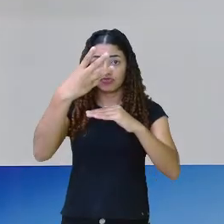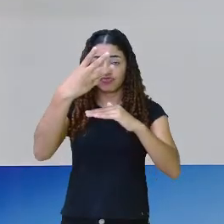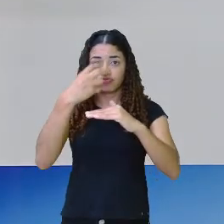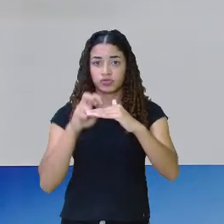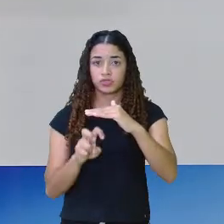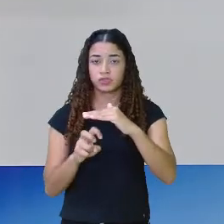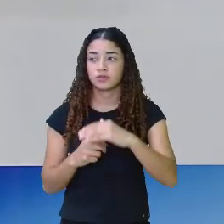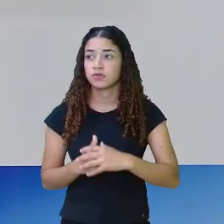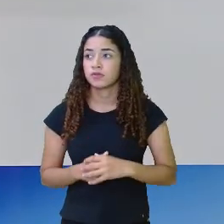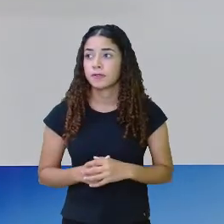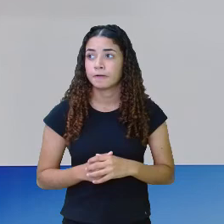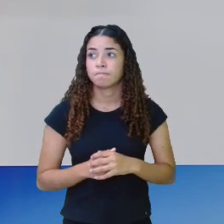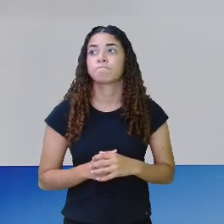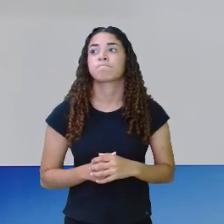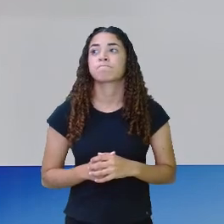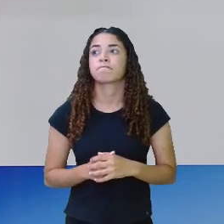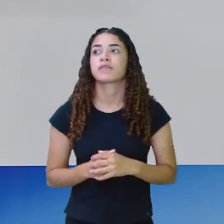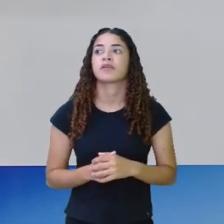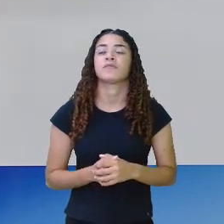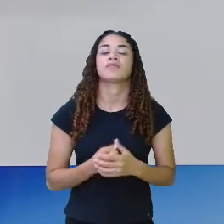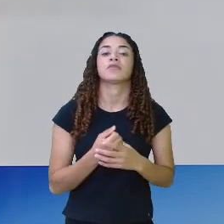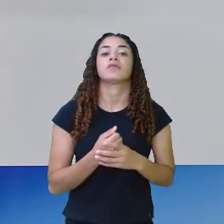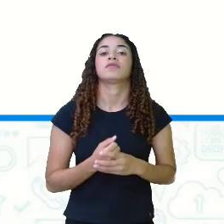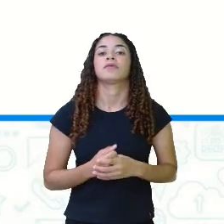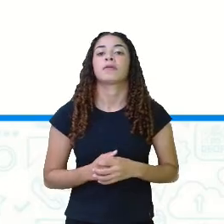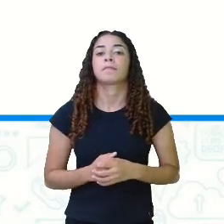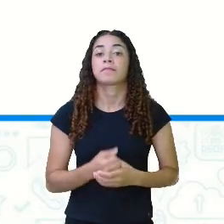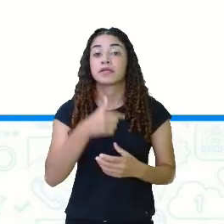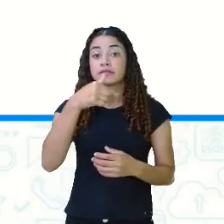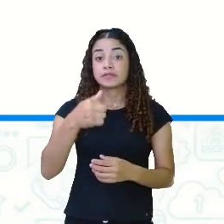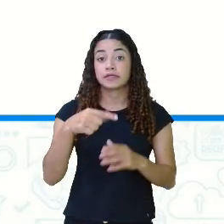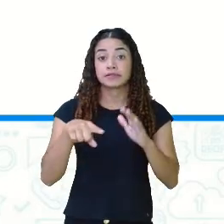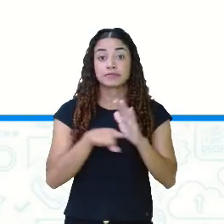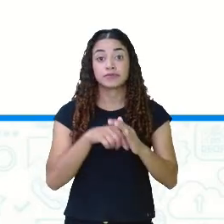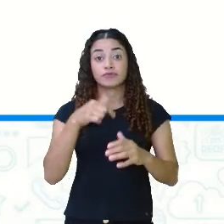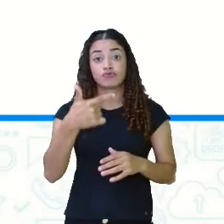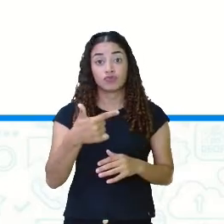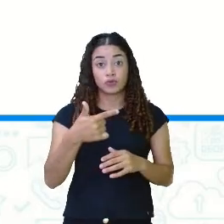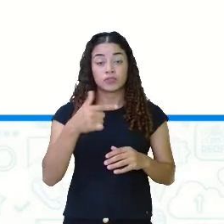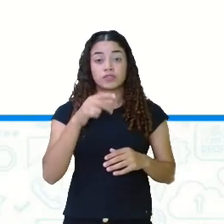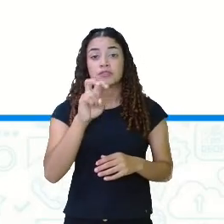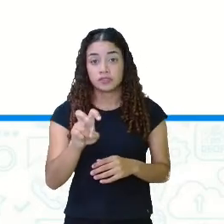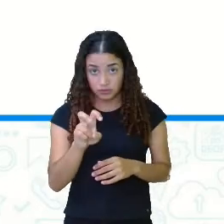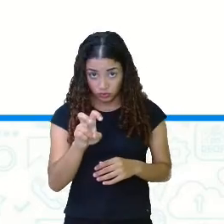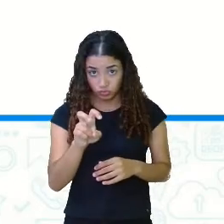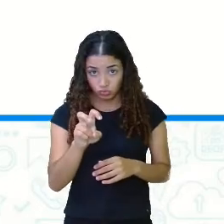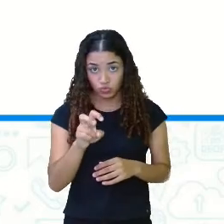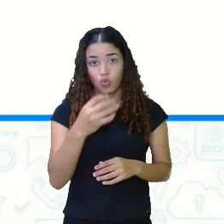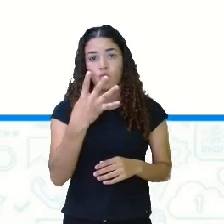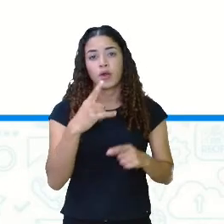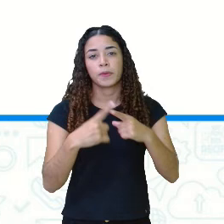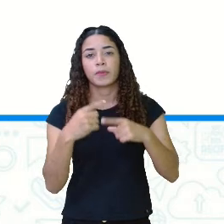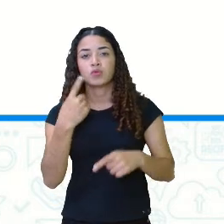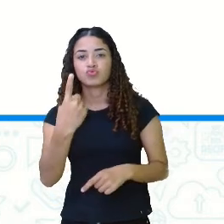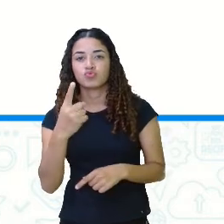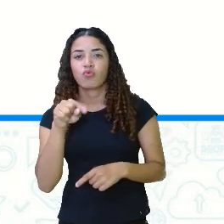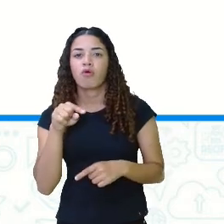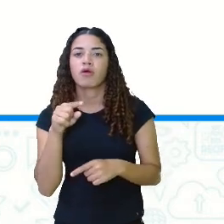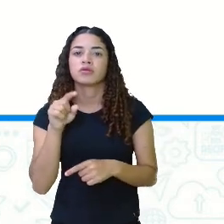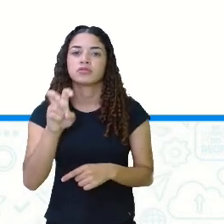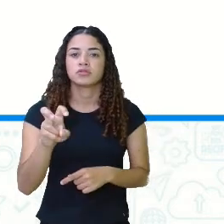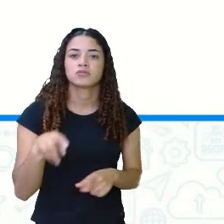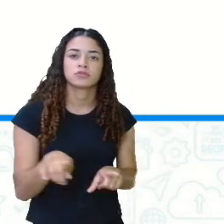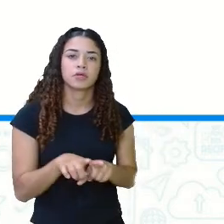mais 0 é 3, 4 menos 1, 3. 7 menos 2, 5, 4 mais 1 é